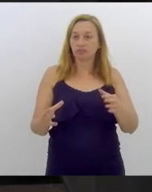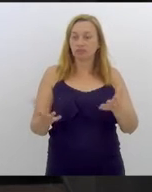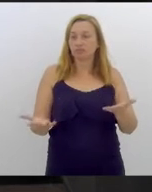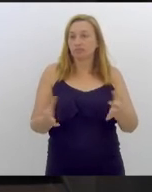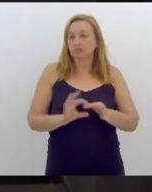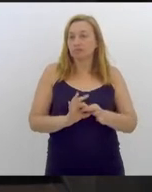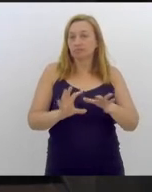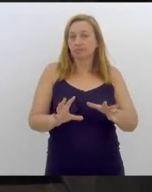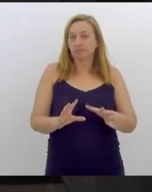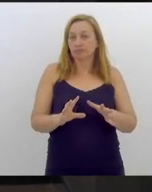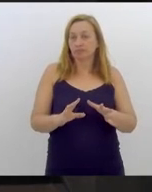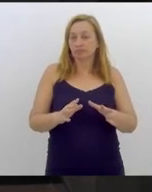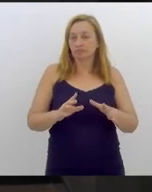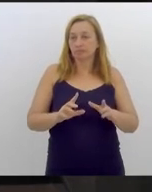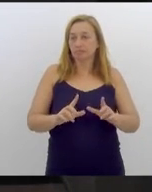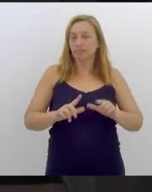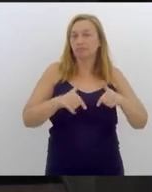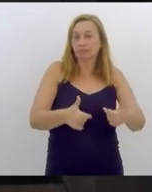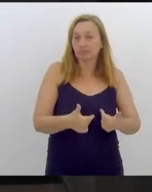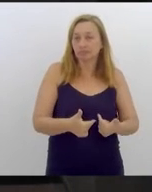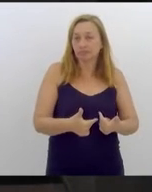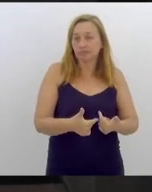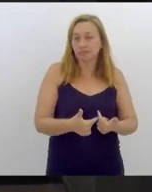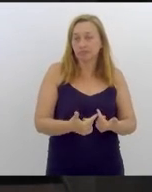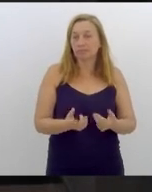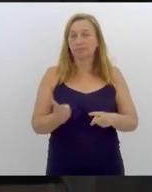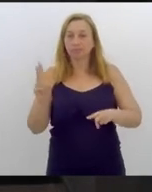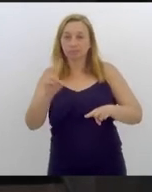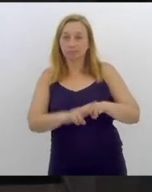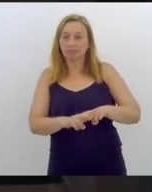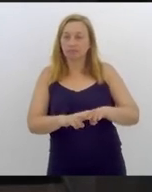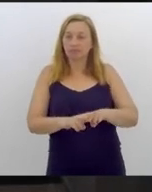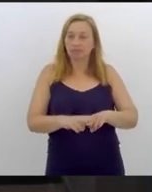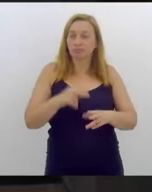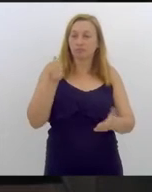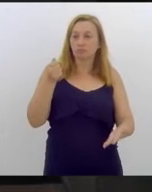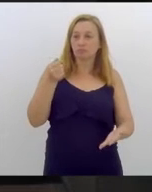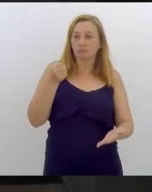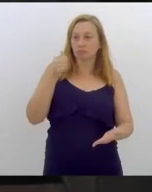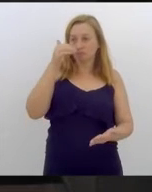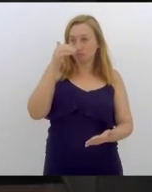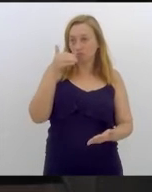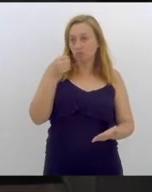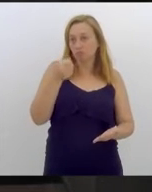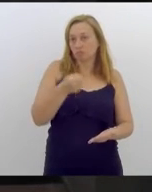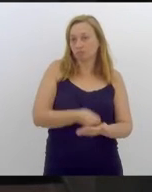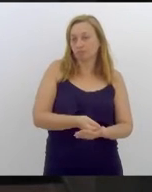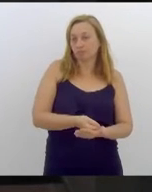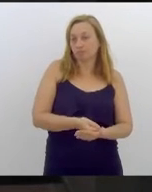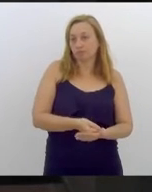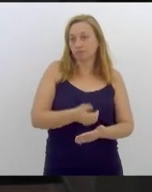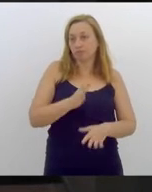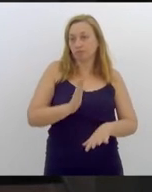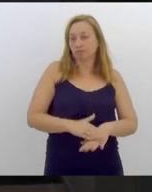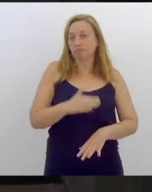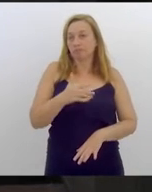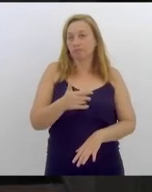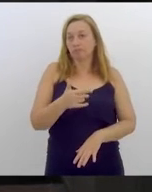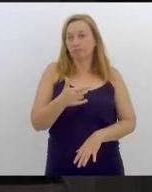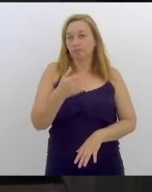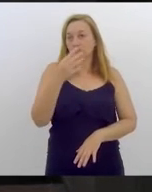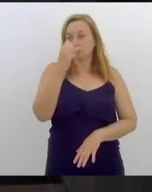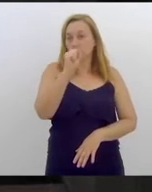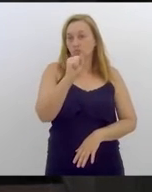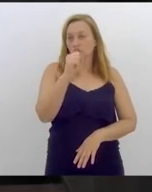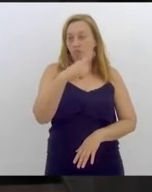nesse processo e para a prisão ser efetuada levou-se mais de